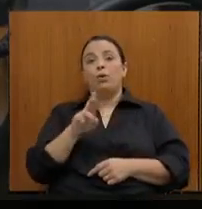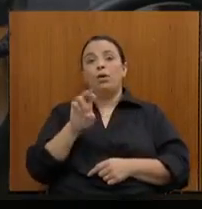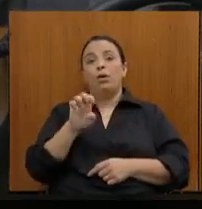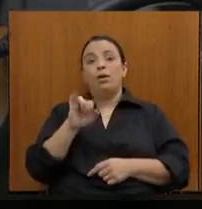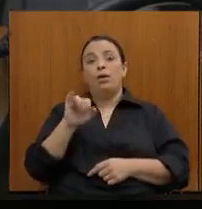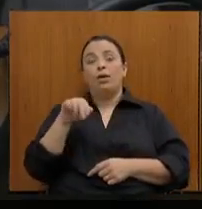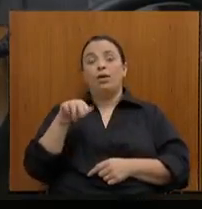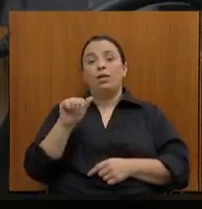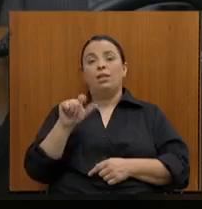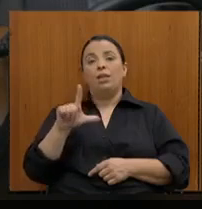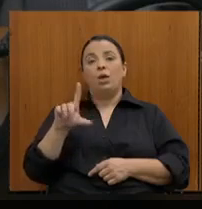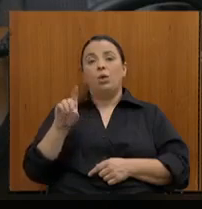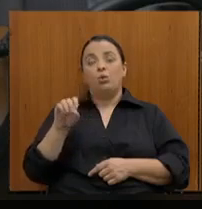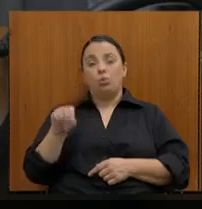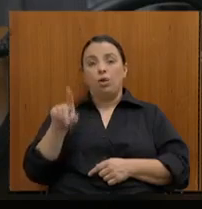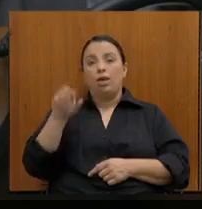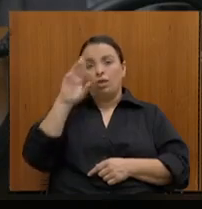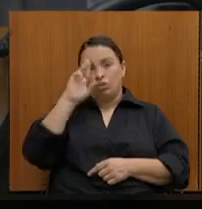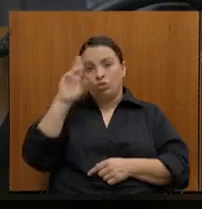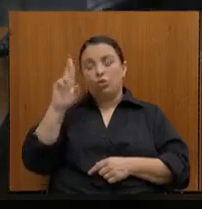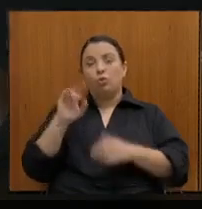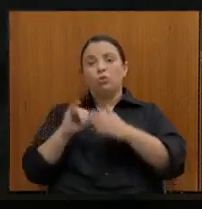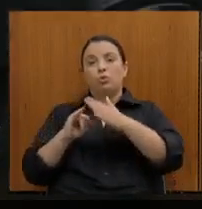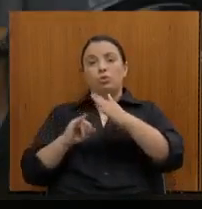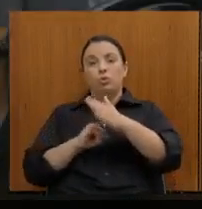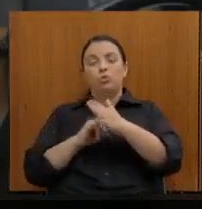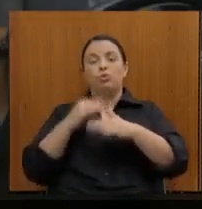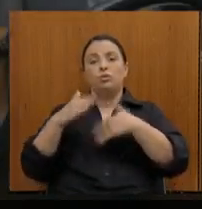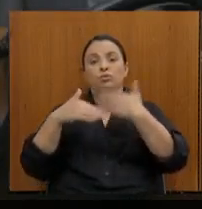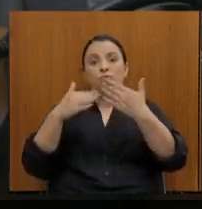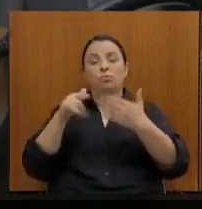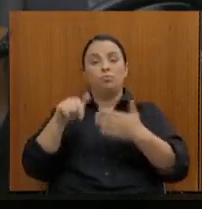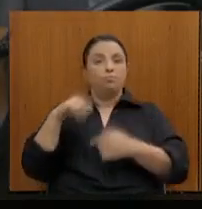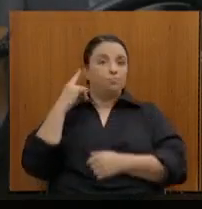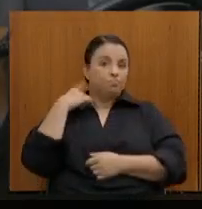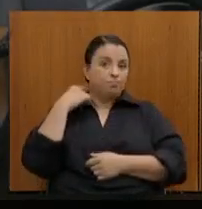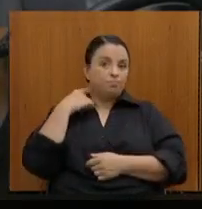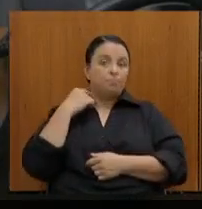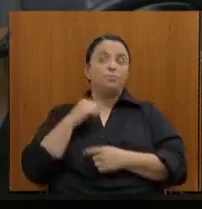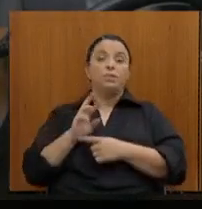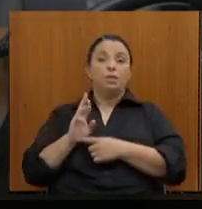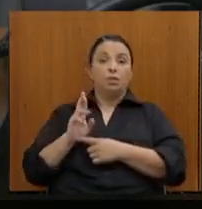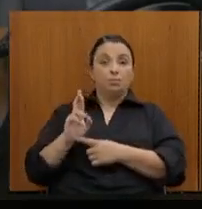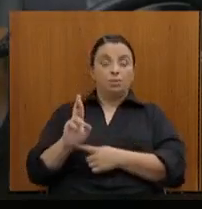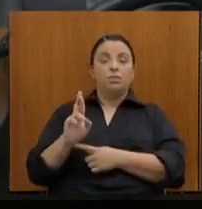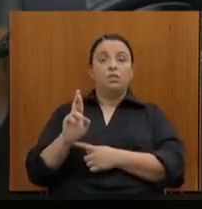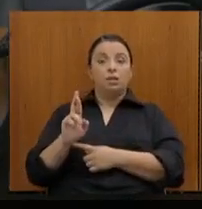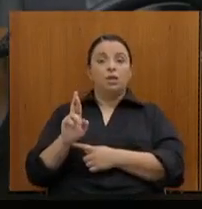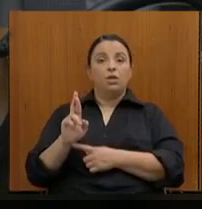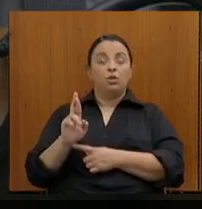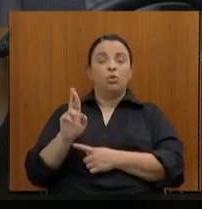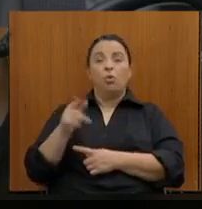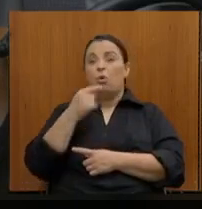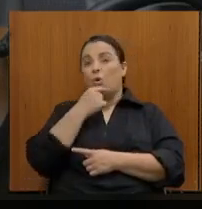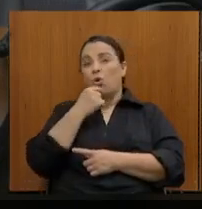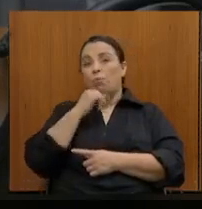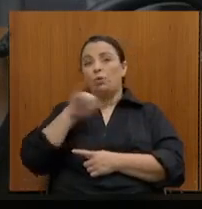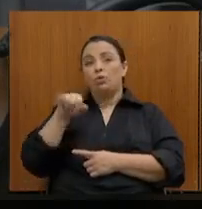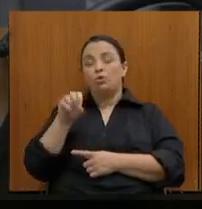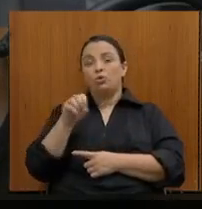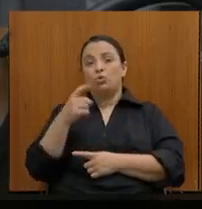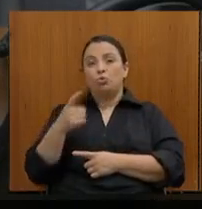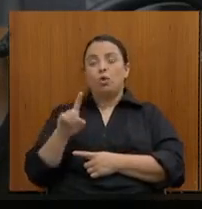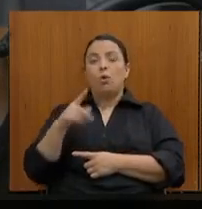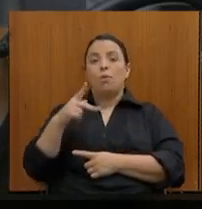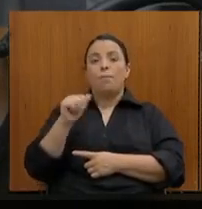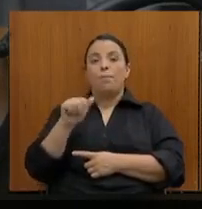atração de investimento do Instituto desenvolvimento Minas Gerais apresentando aqui da bem o nosso amigo João Paulo presidente